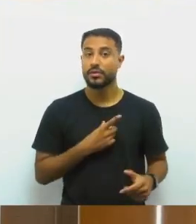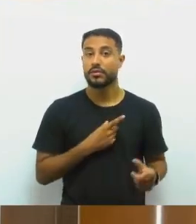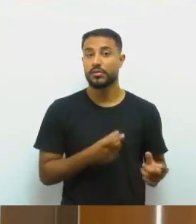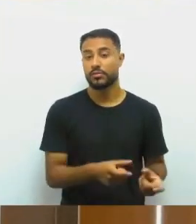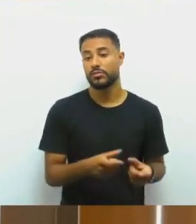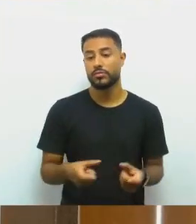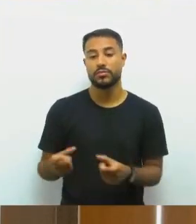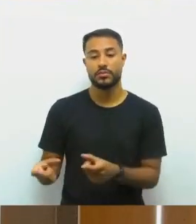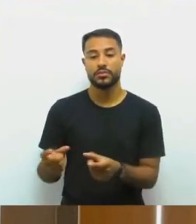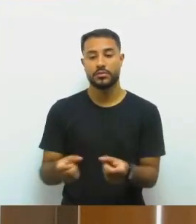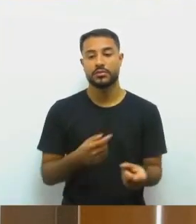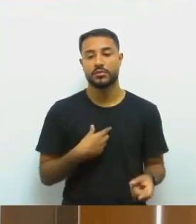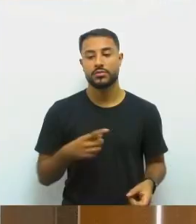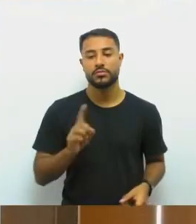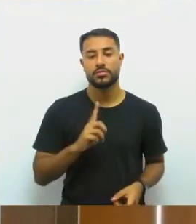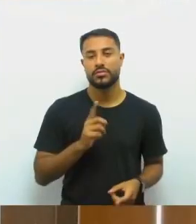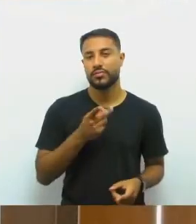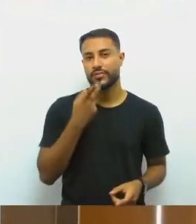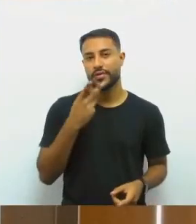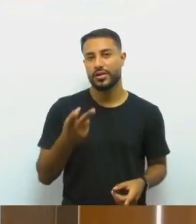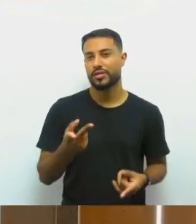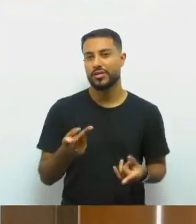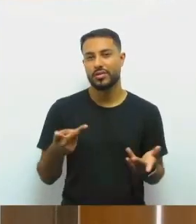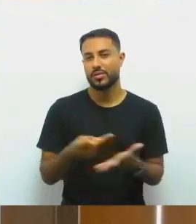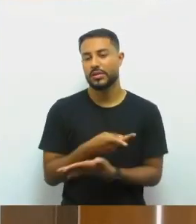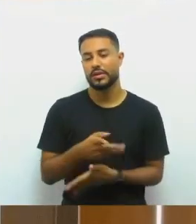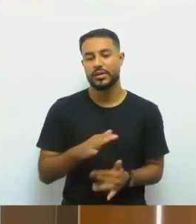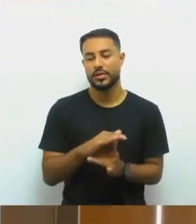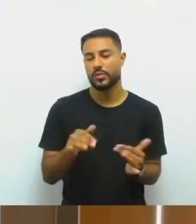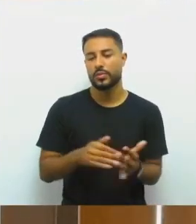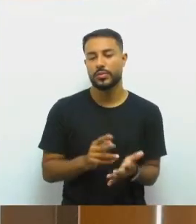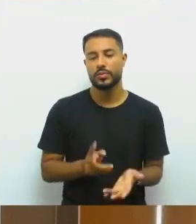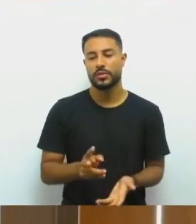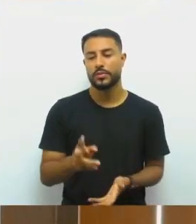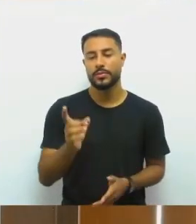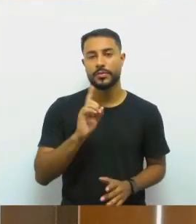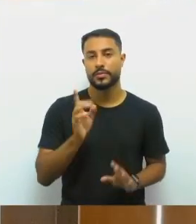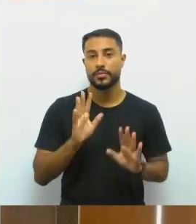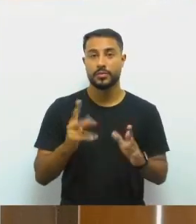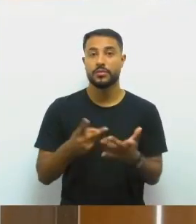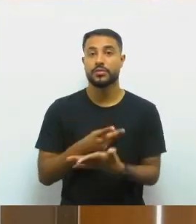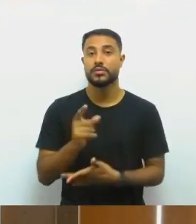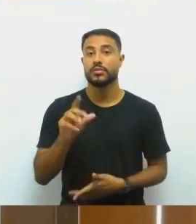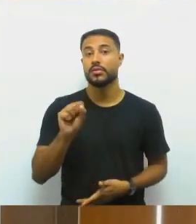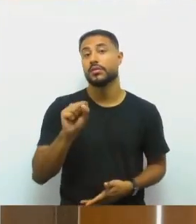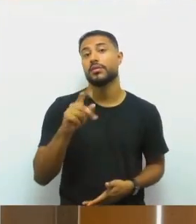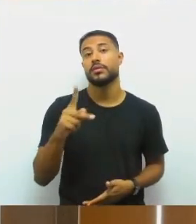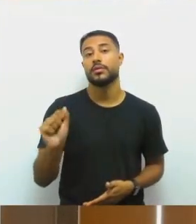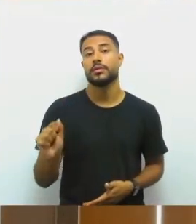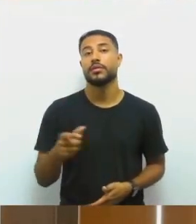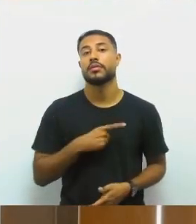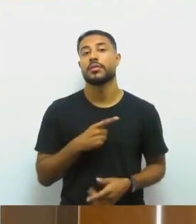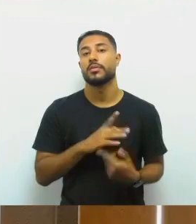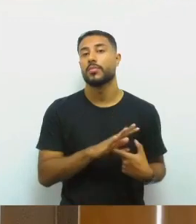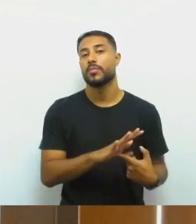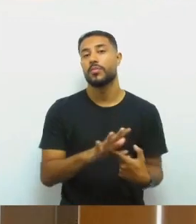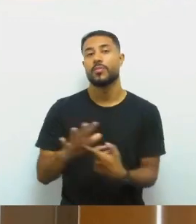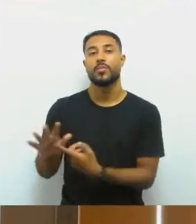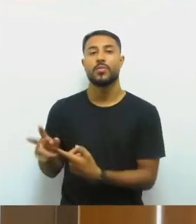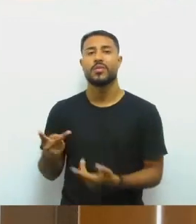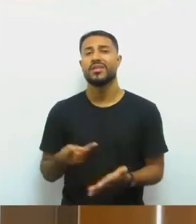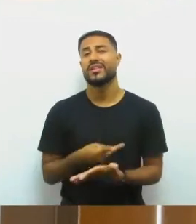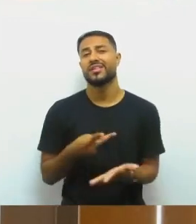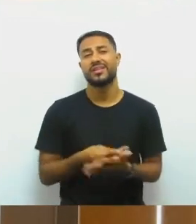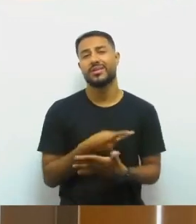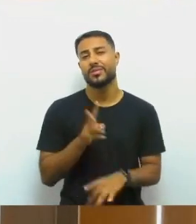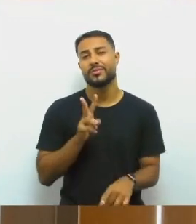estou generalizando, os SPAs têm apresentado algumas falhas no atendimento.